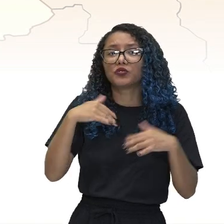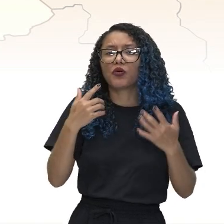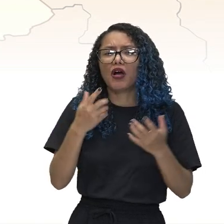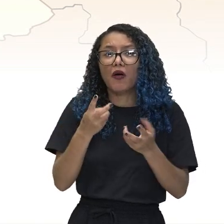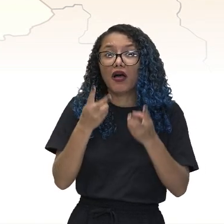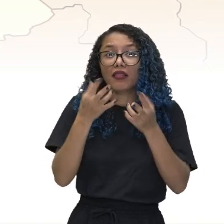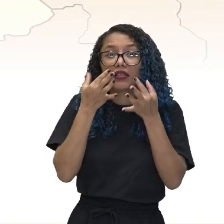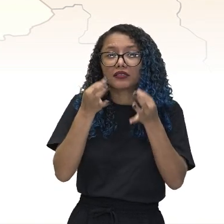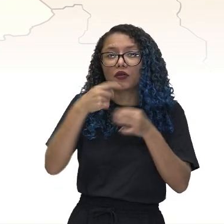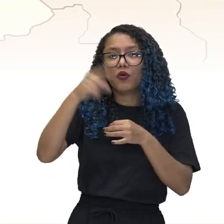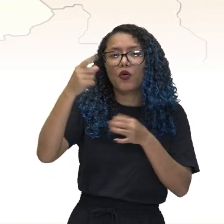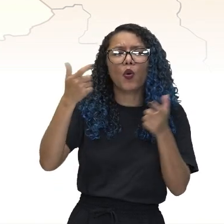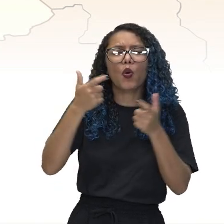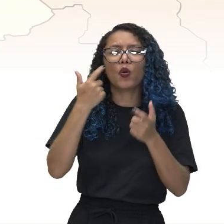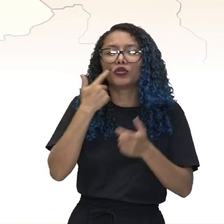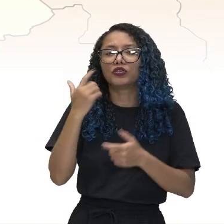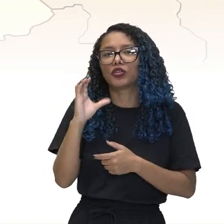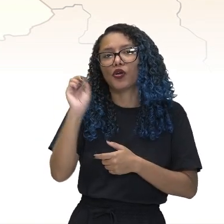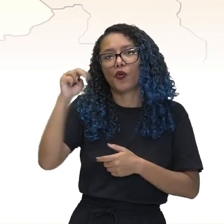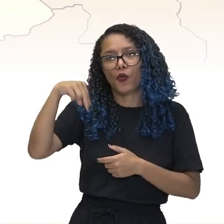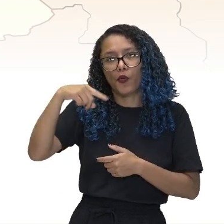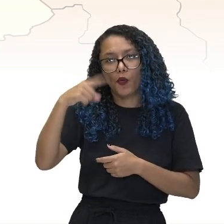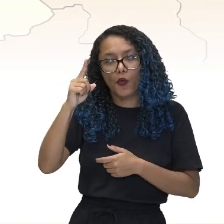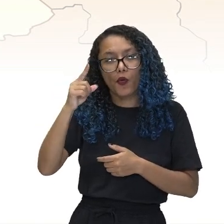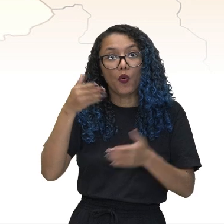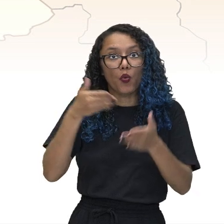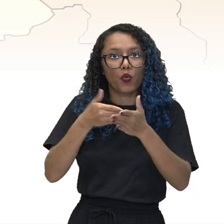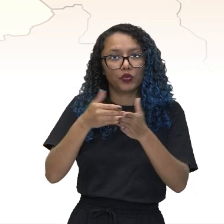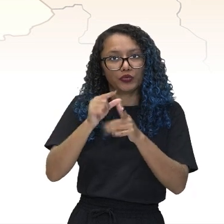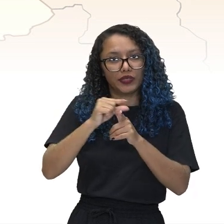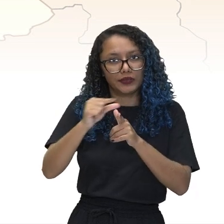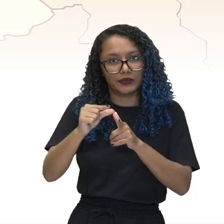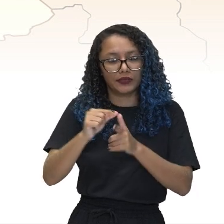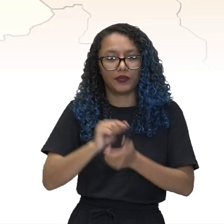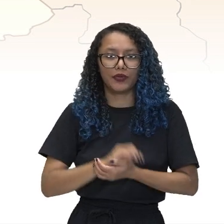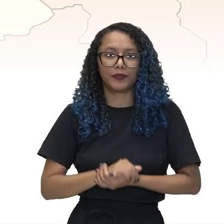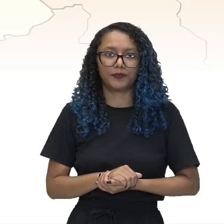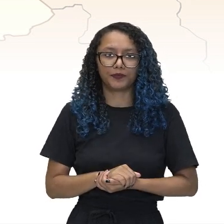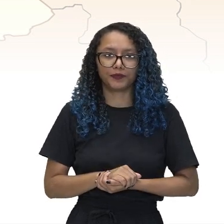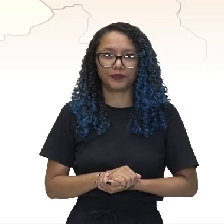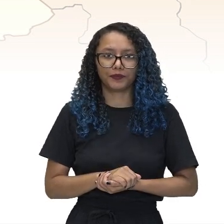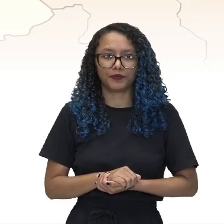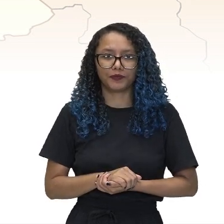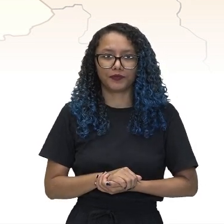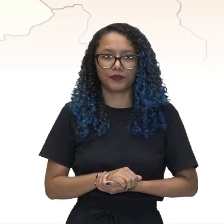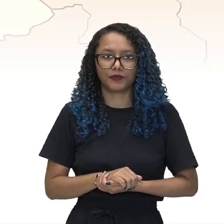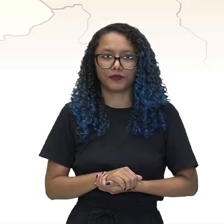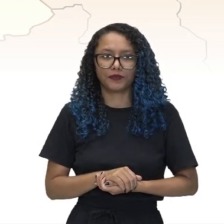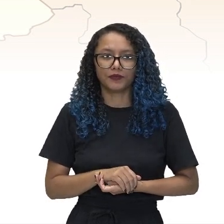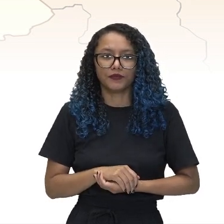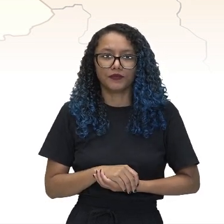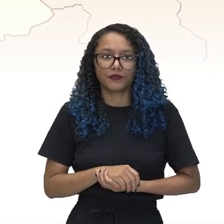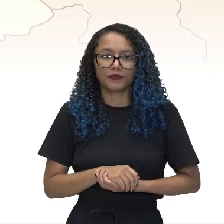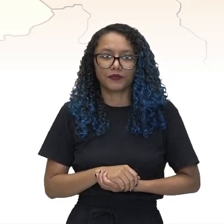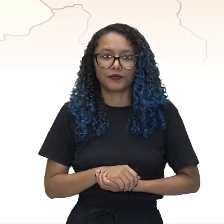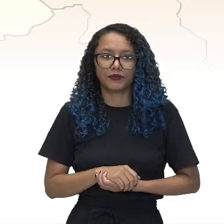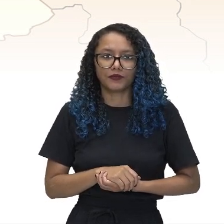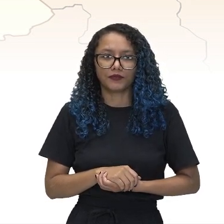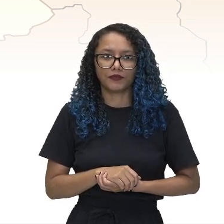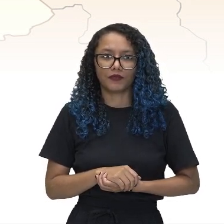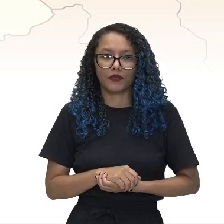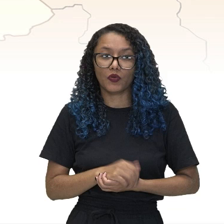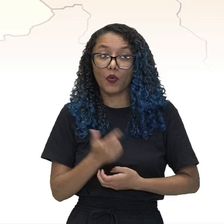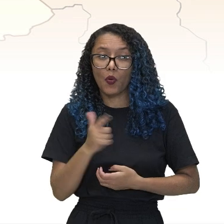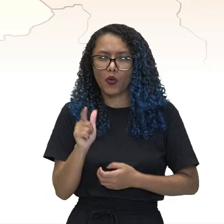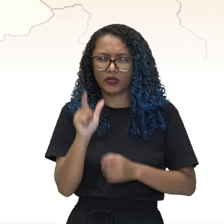assento no com é a última né falc Essa é a tônica com Ok tem temos mais alguma palavra